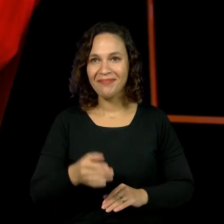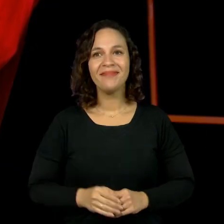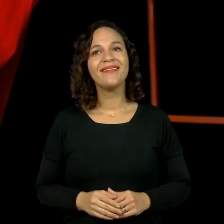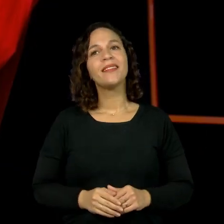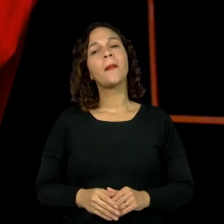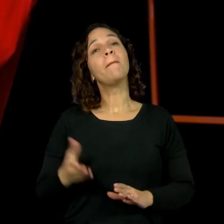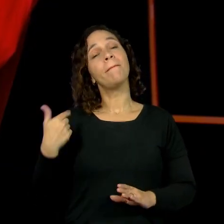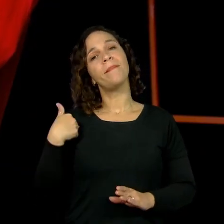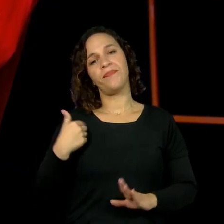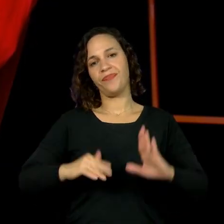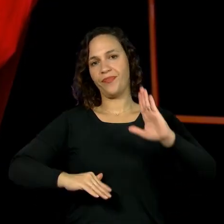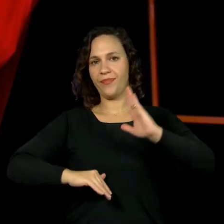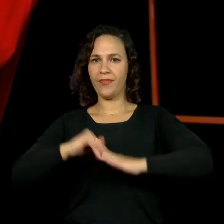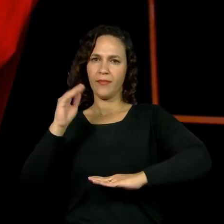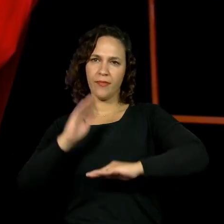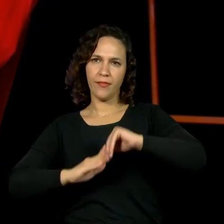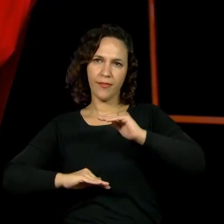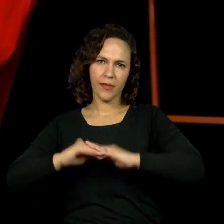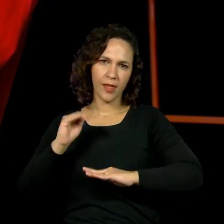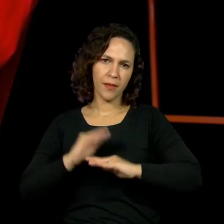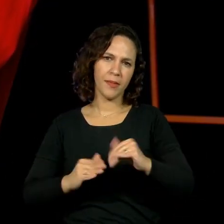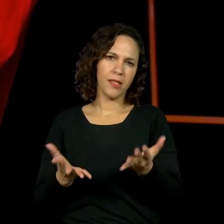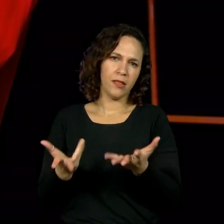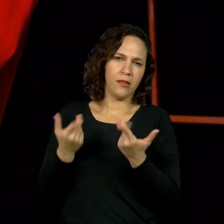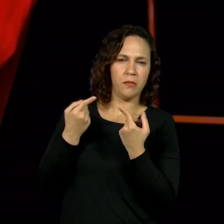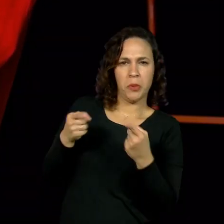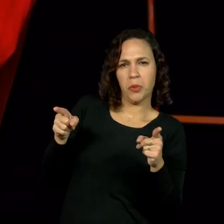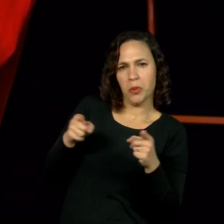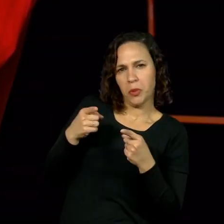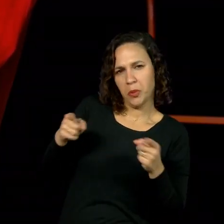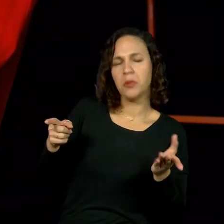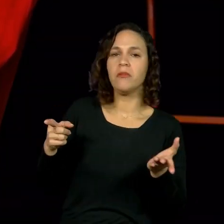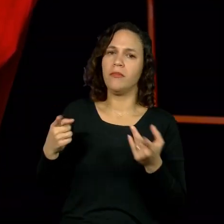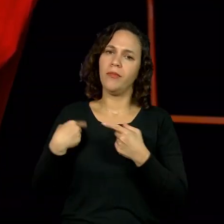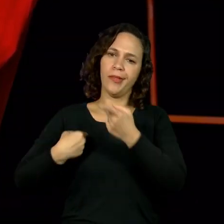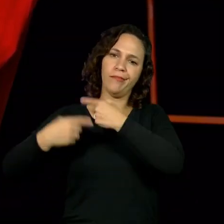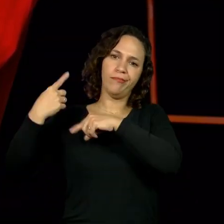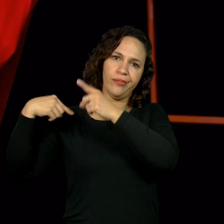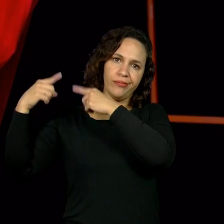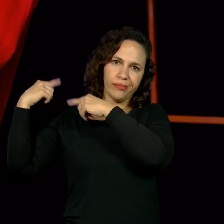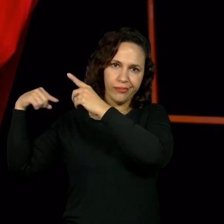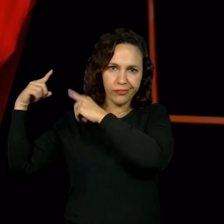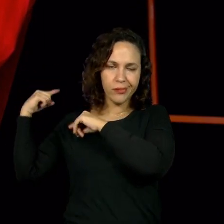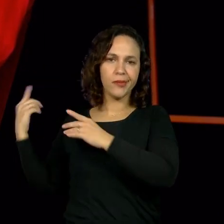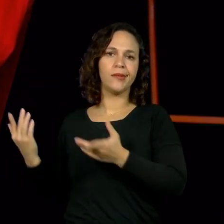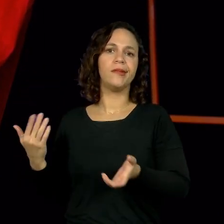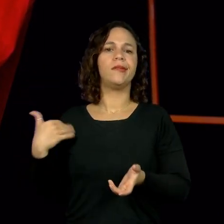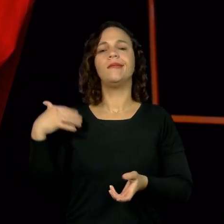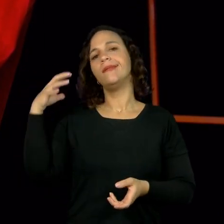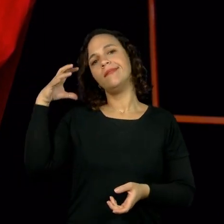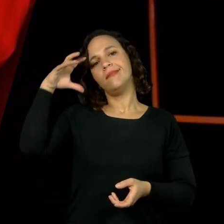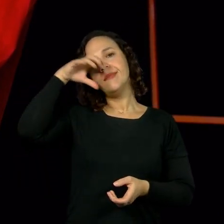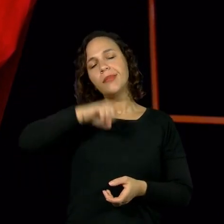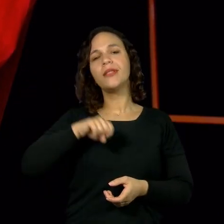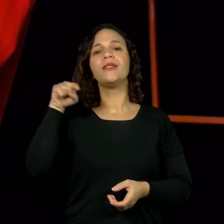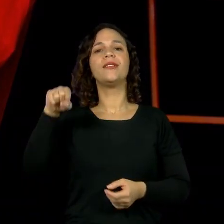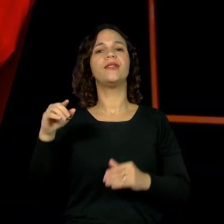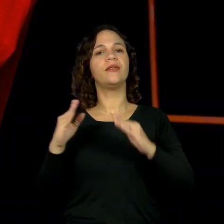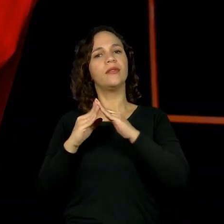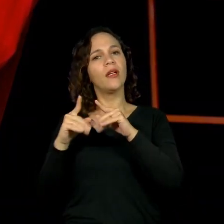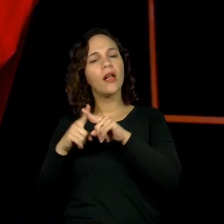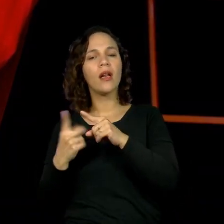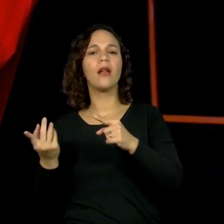Pelas minhas habilidades musicais, oriundas, né, da minha formação de metodismo e